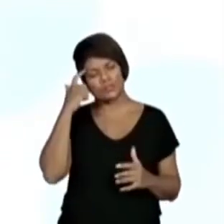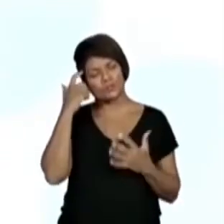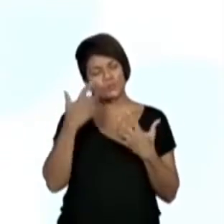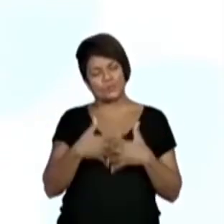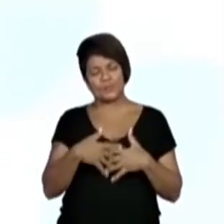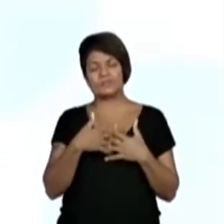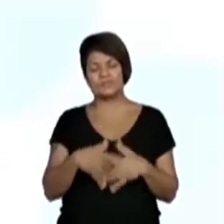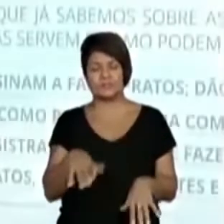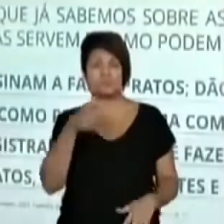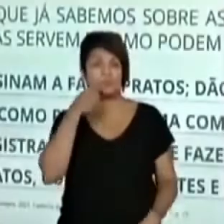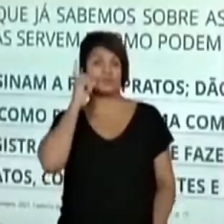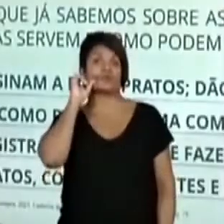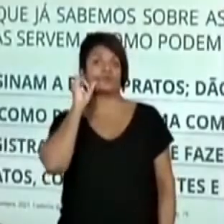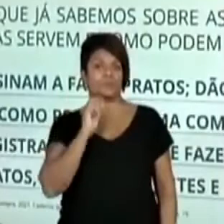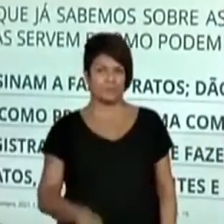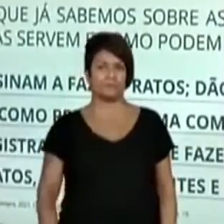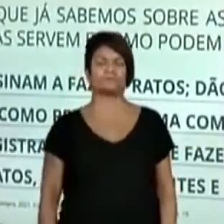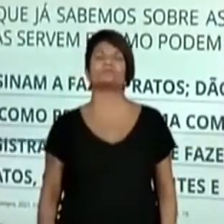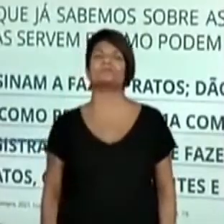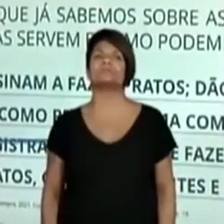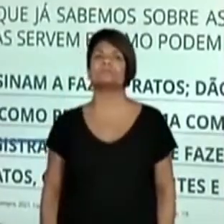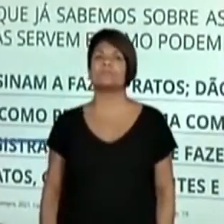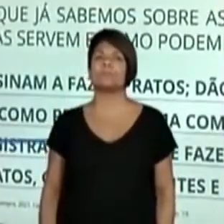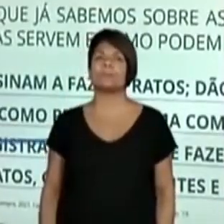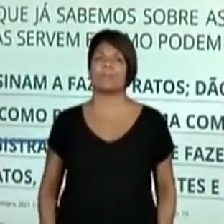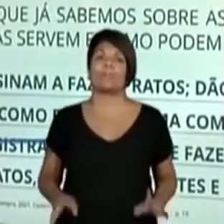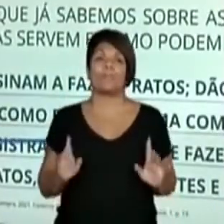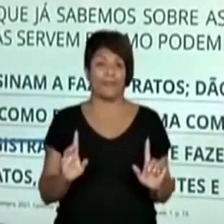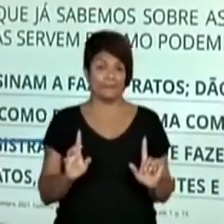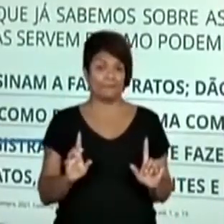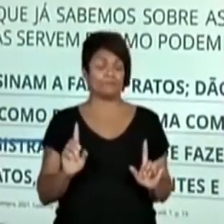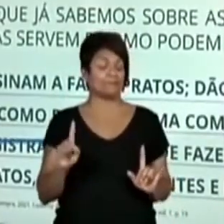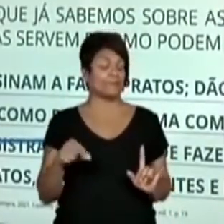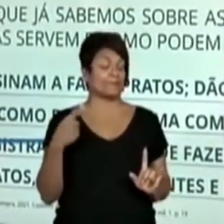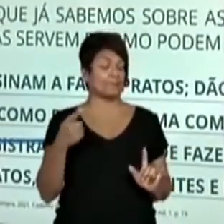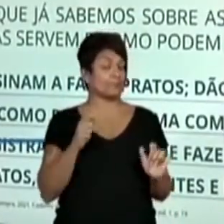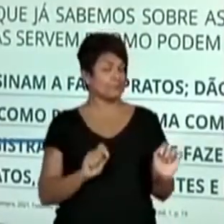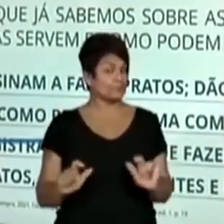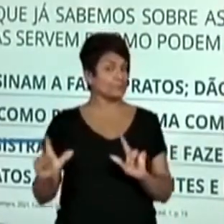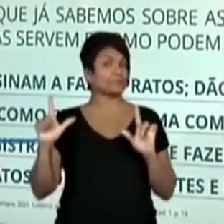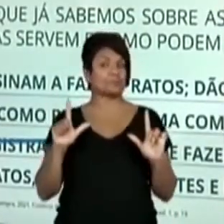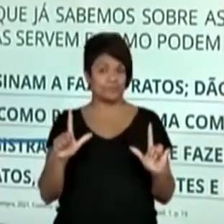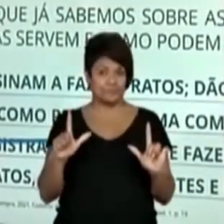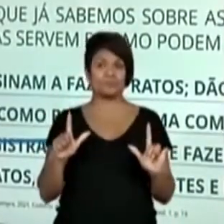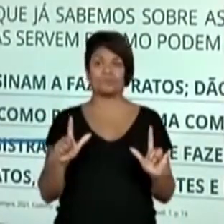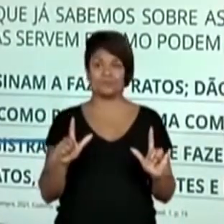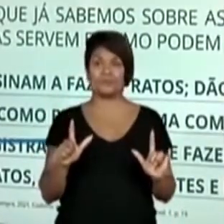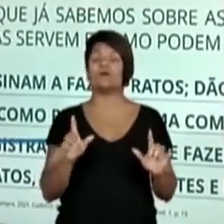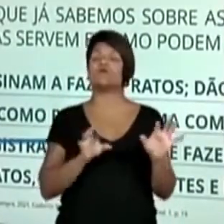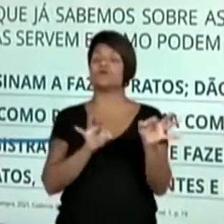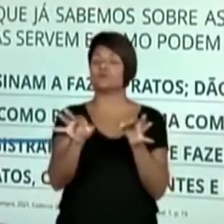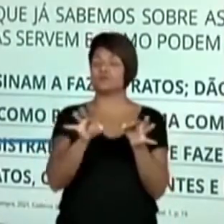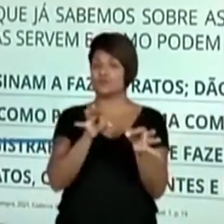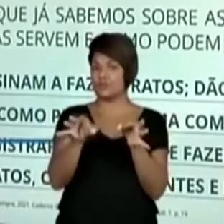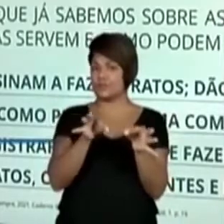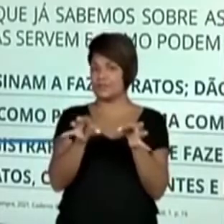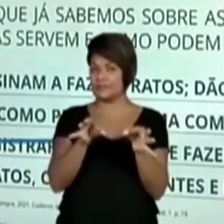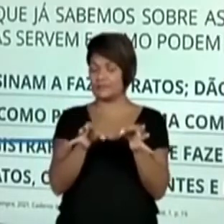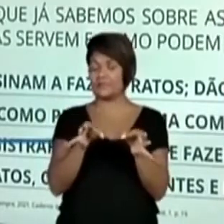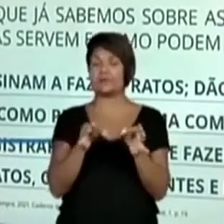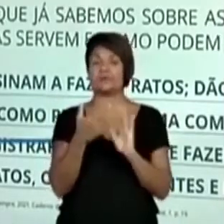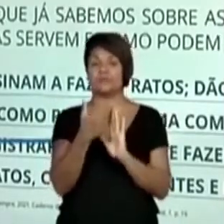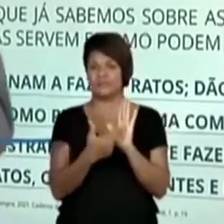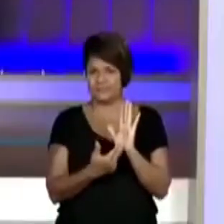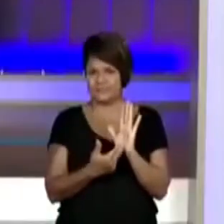nisso desde ontem. E na próxima tela, nós vamos organizar uma